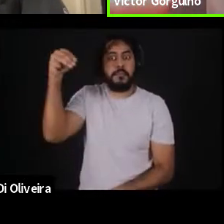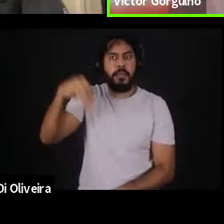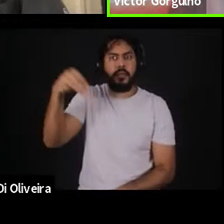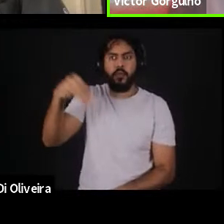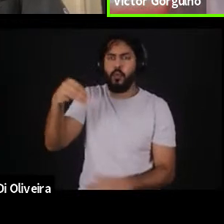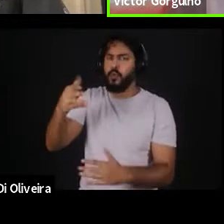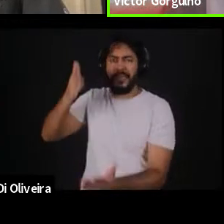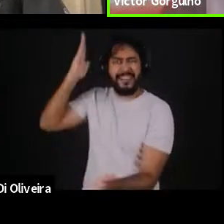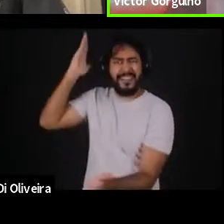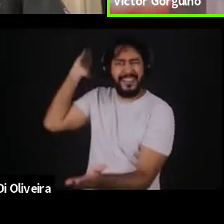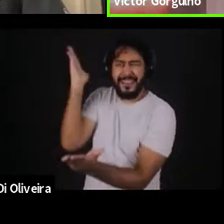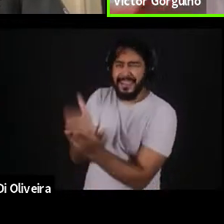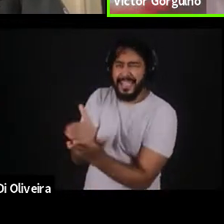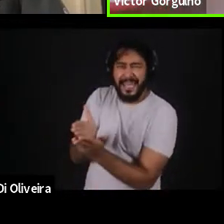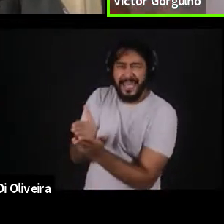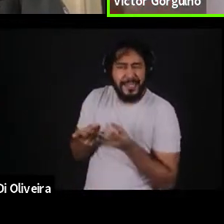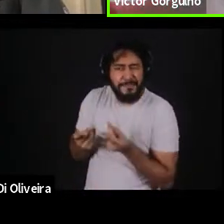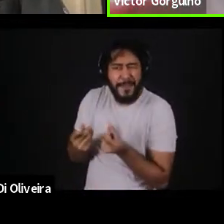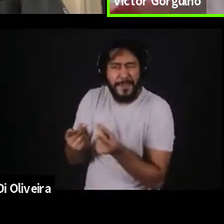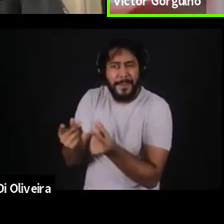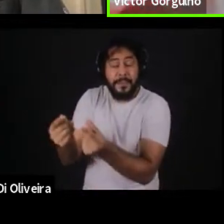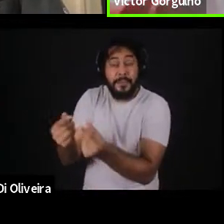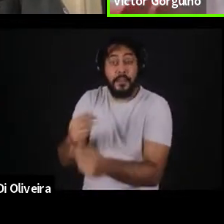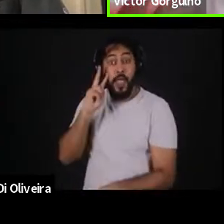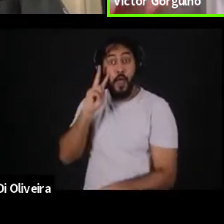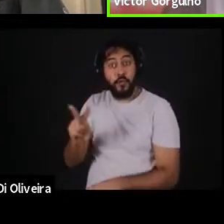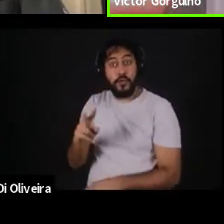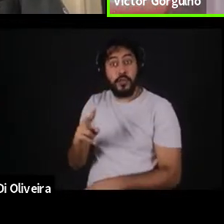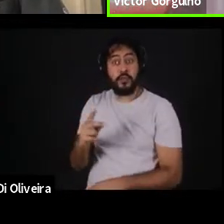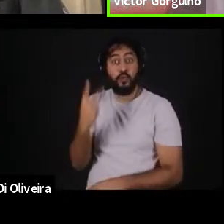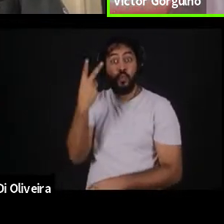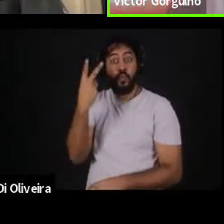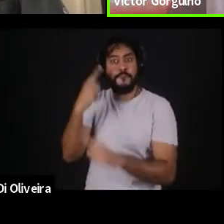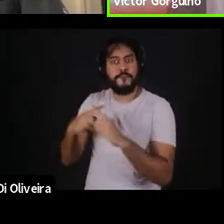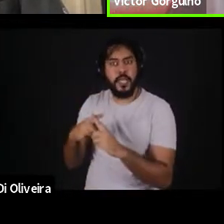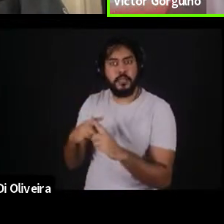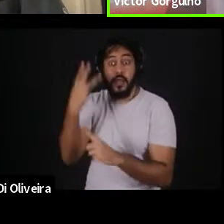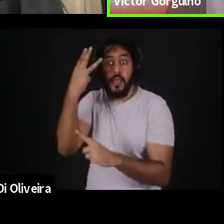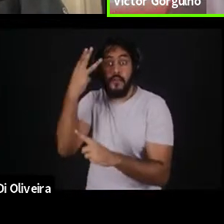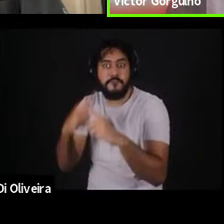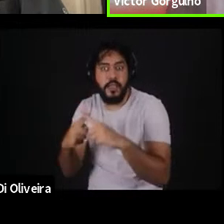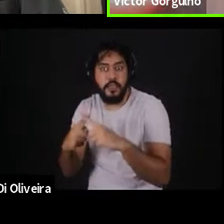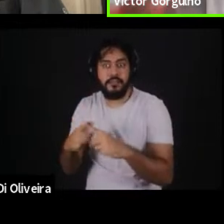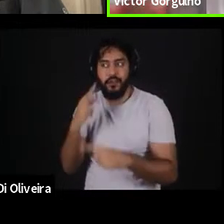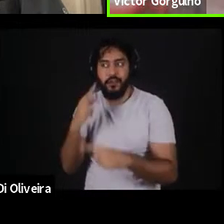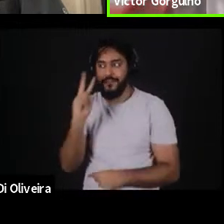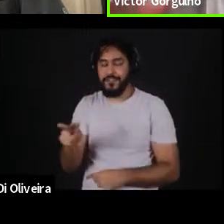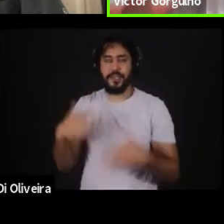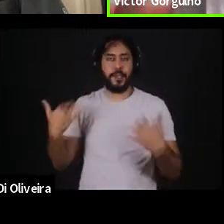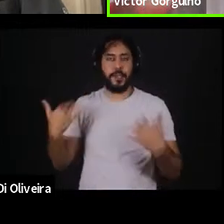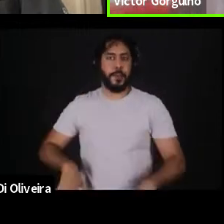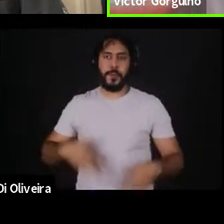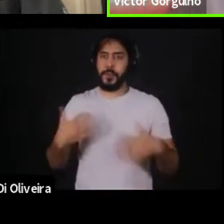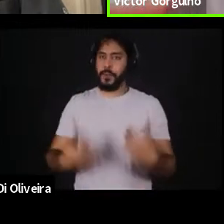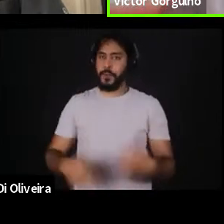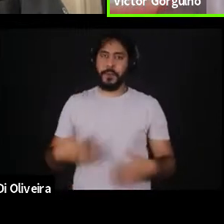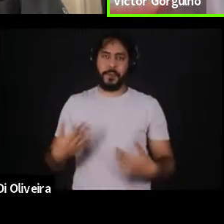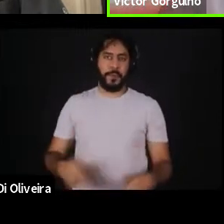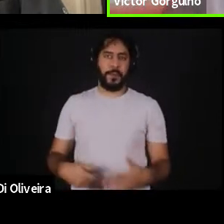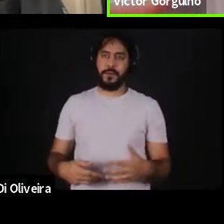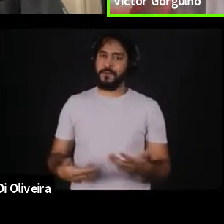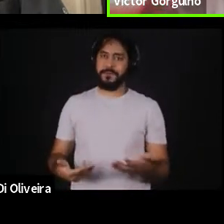e eu vi isso acontecer pelo menos umas duas, três vezes, e ser repetido, e enfim. Então, na verdade, estou aqui